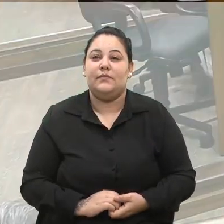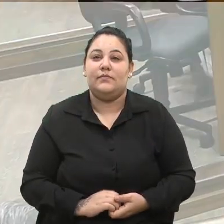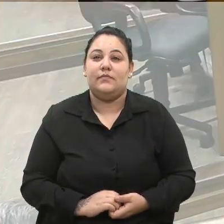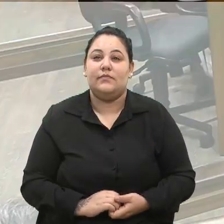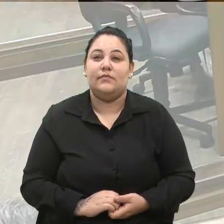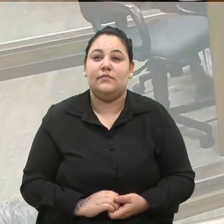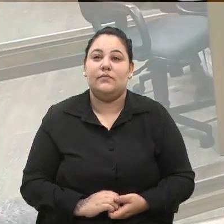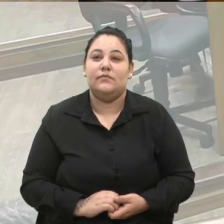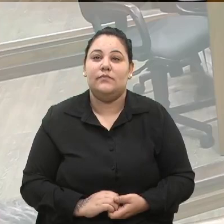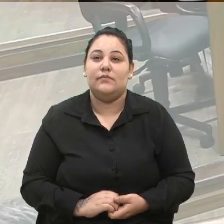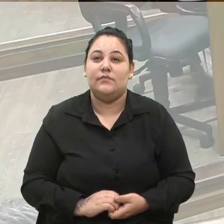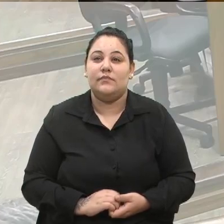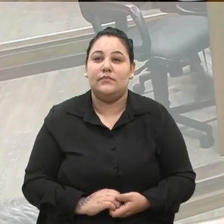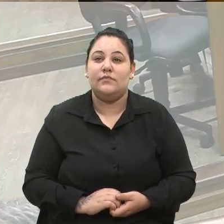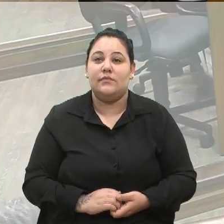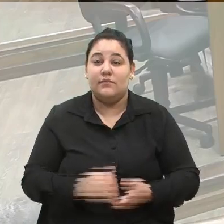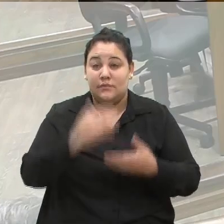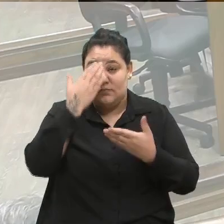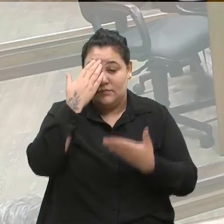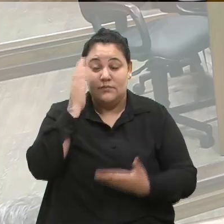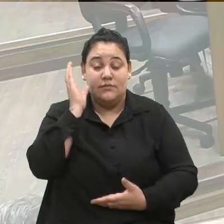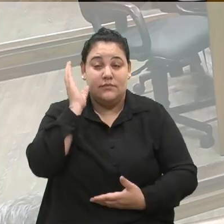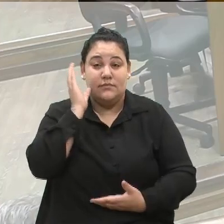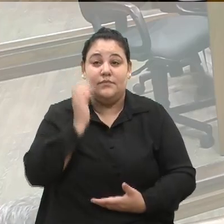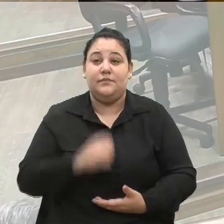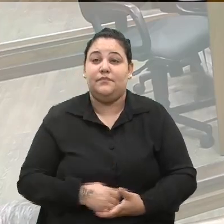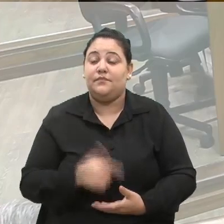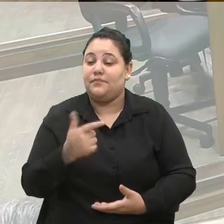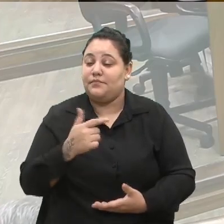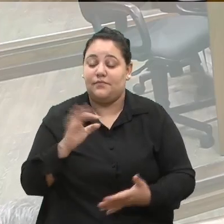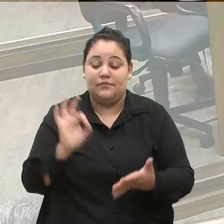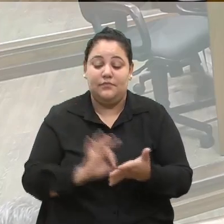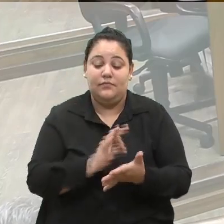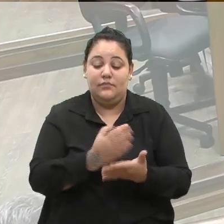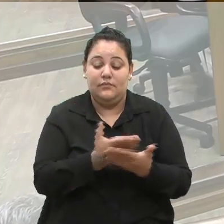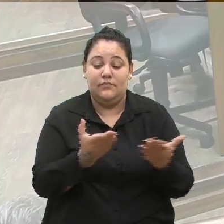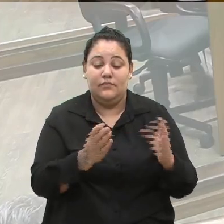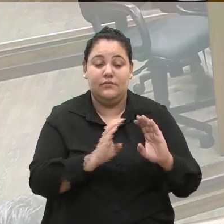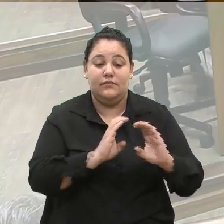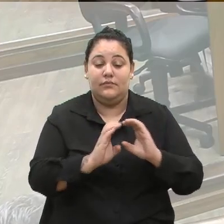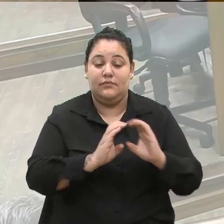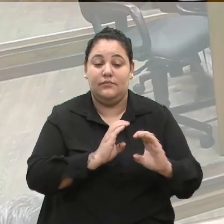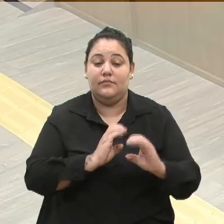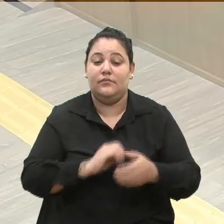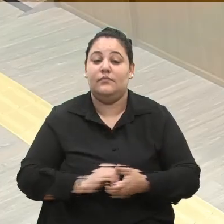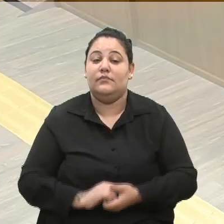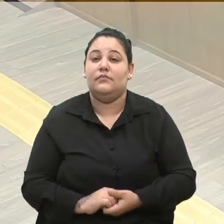Obrigada, vereador Cadori. Sem mais inscrições para o espaço das pequenas comunicações, encerramos.